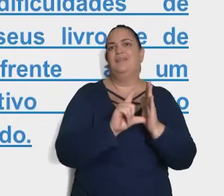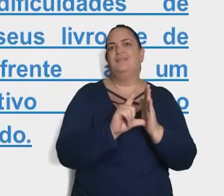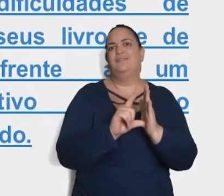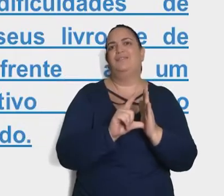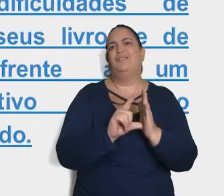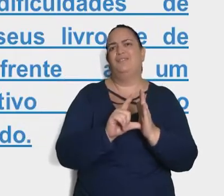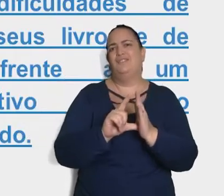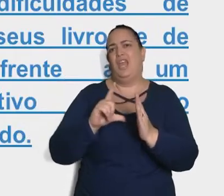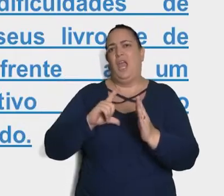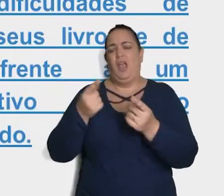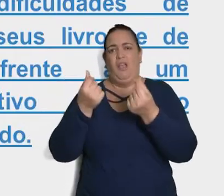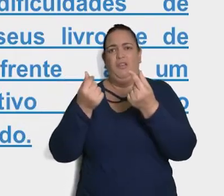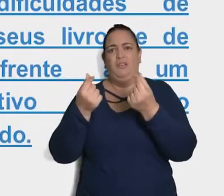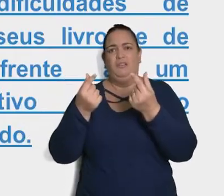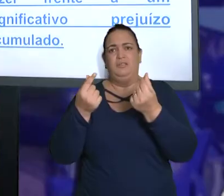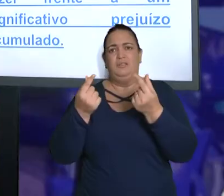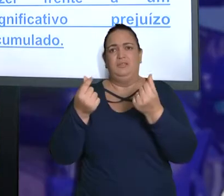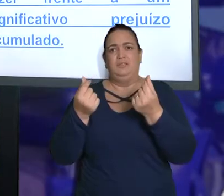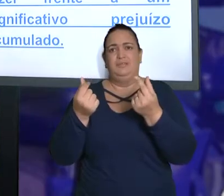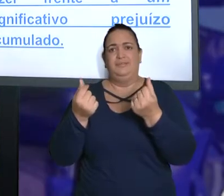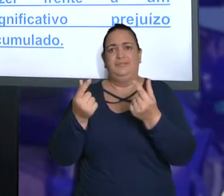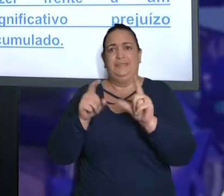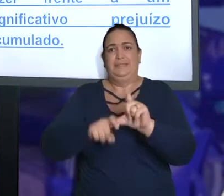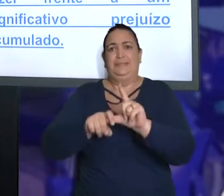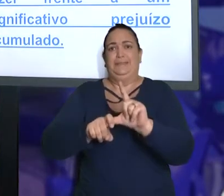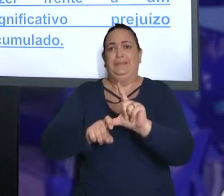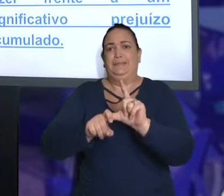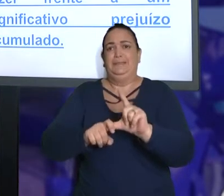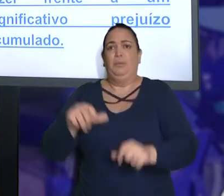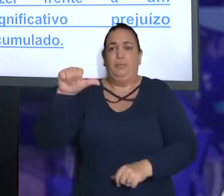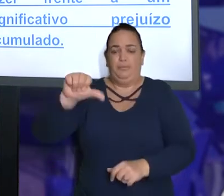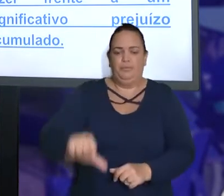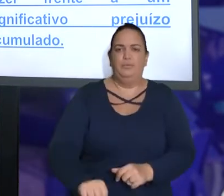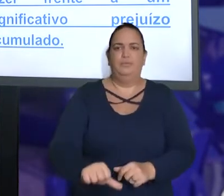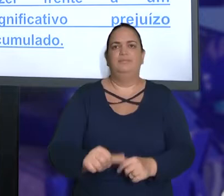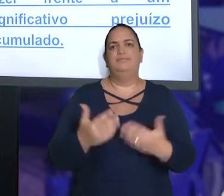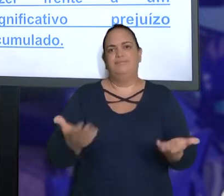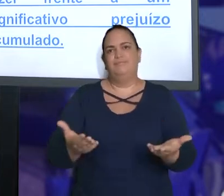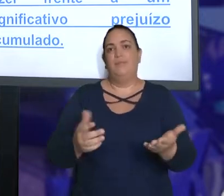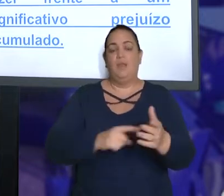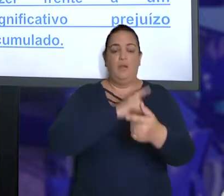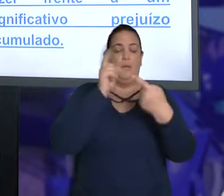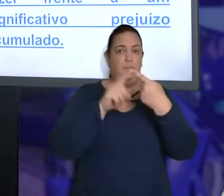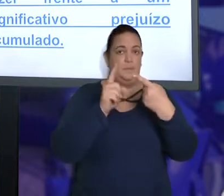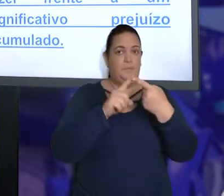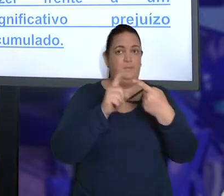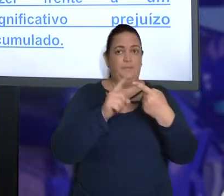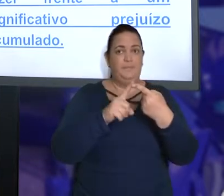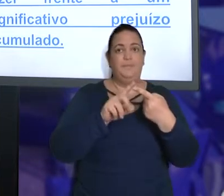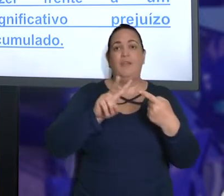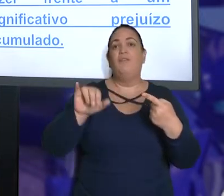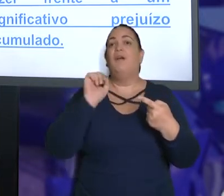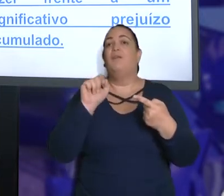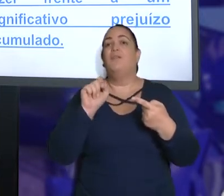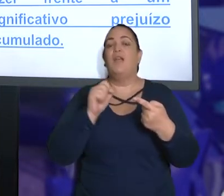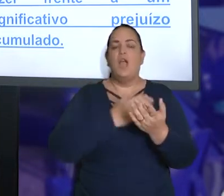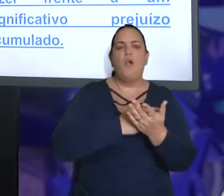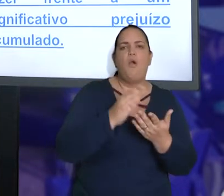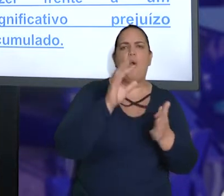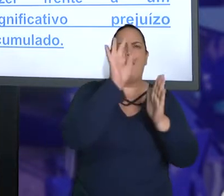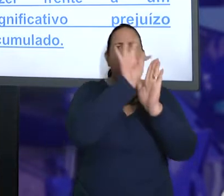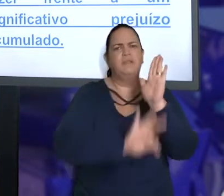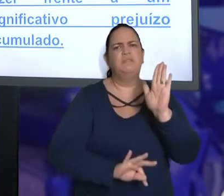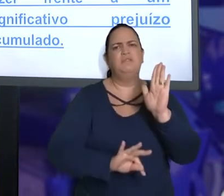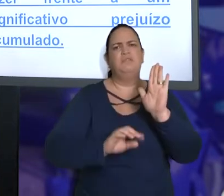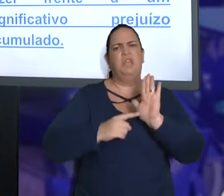significativo prejuízo acumulado. Então você percebe duas coisas aqui. Como eu disse, primeiro, ele vai iniciar o texto com uma declaração